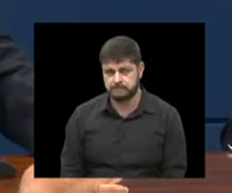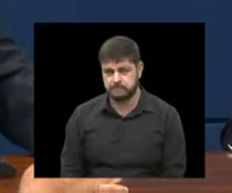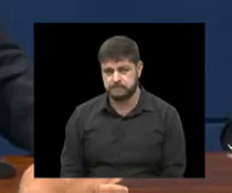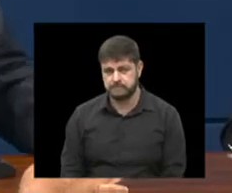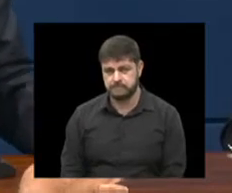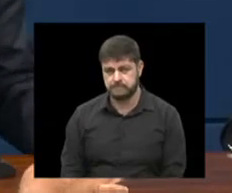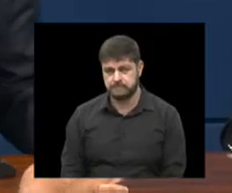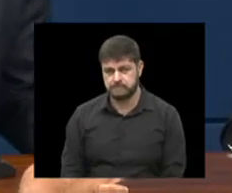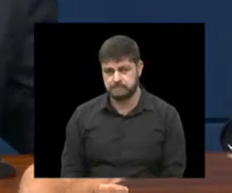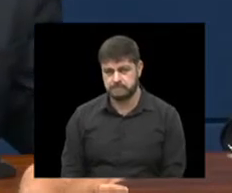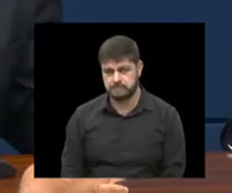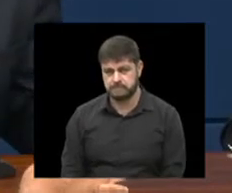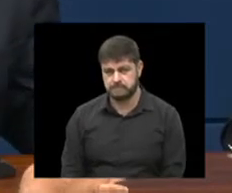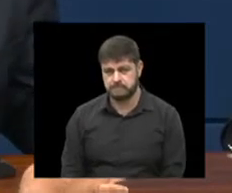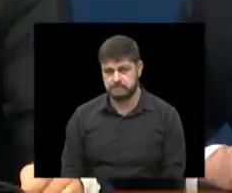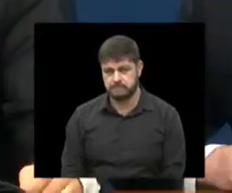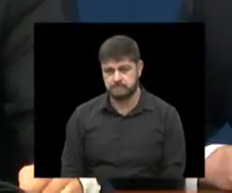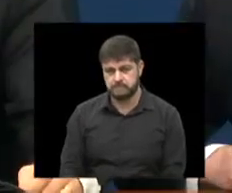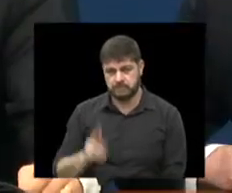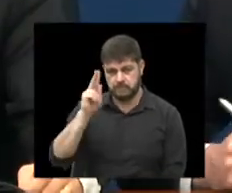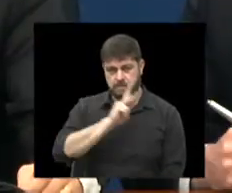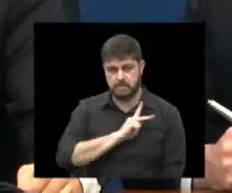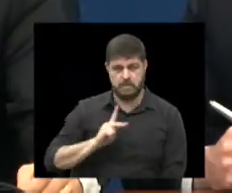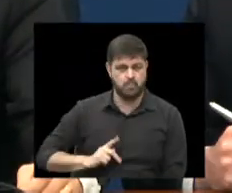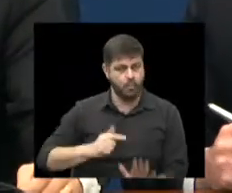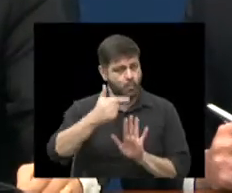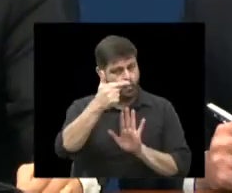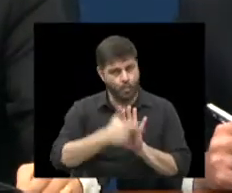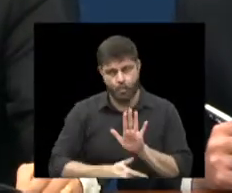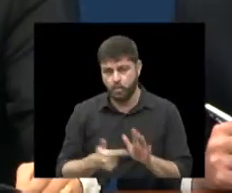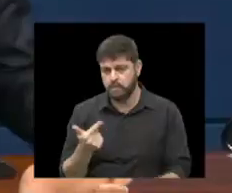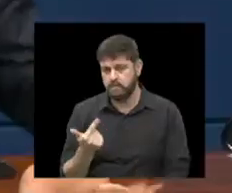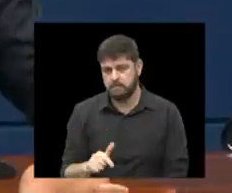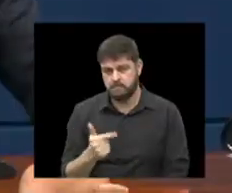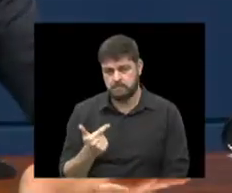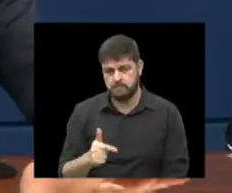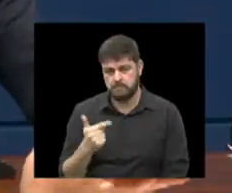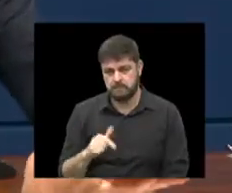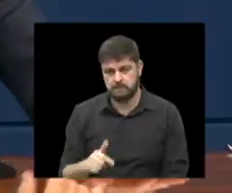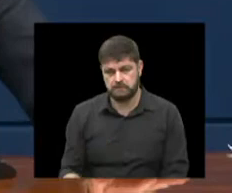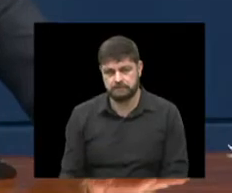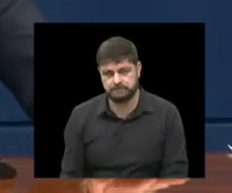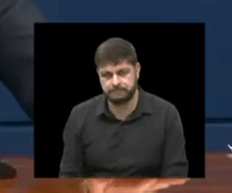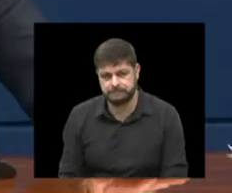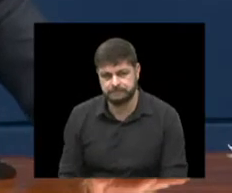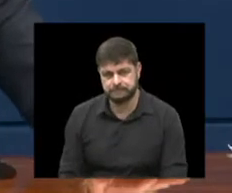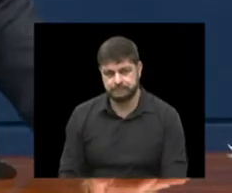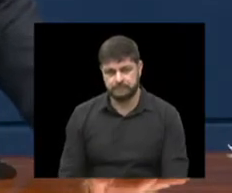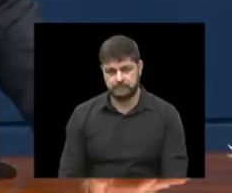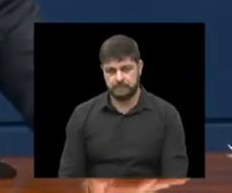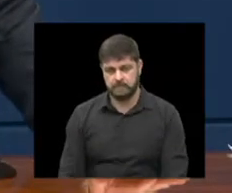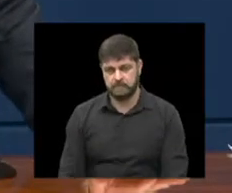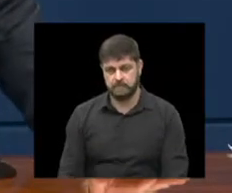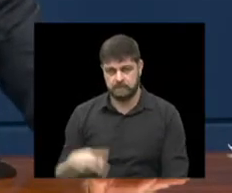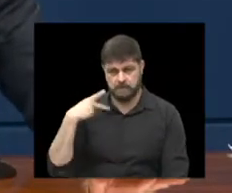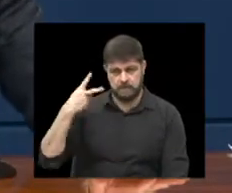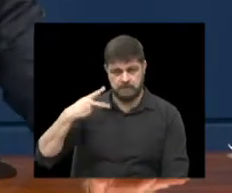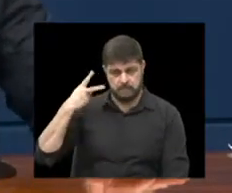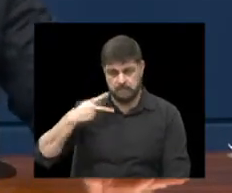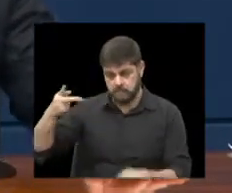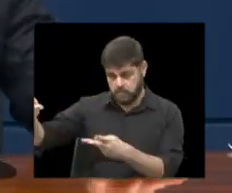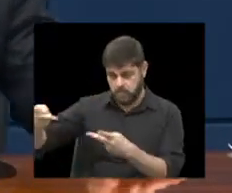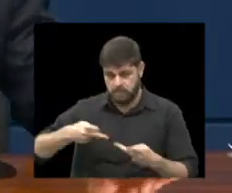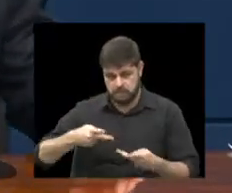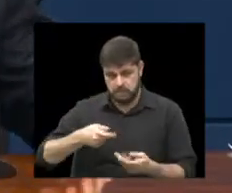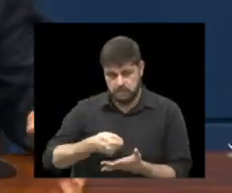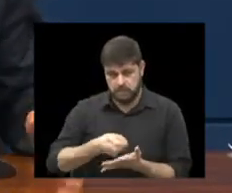secretário. Senhor presidente, não há vereadores inscritos. Não havendo vereadores inscritos, ficam os senhores vereadores